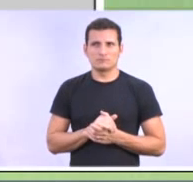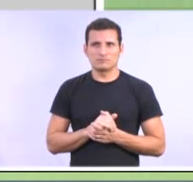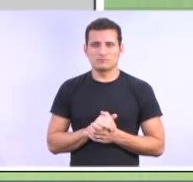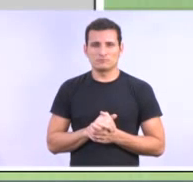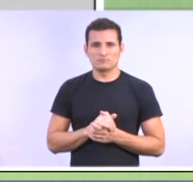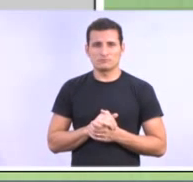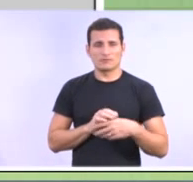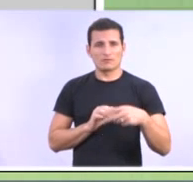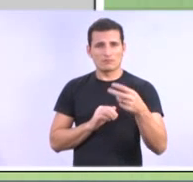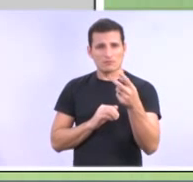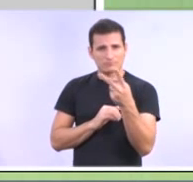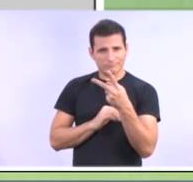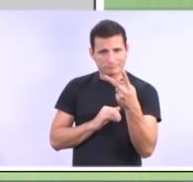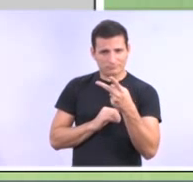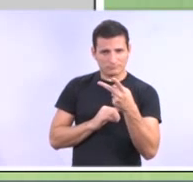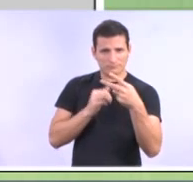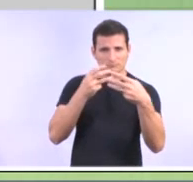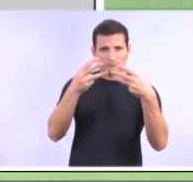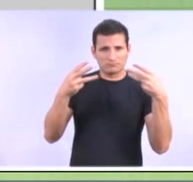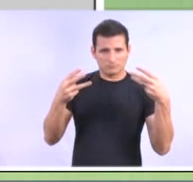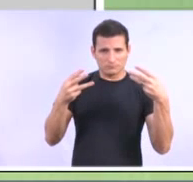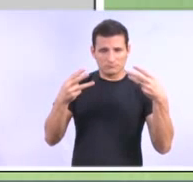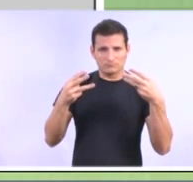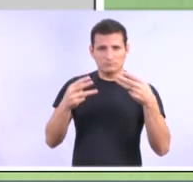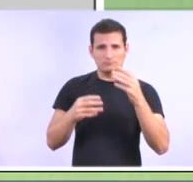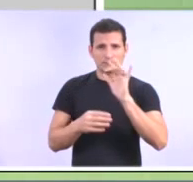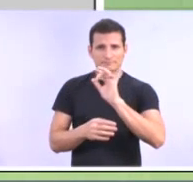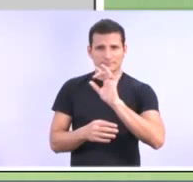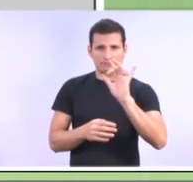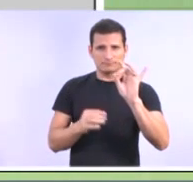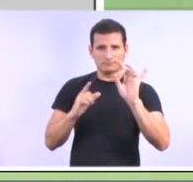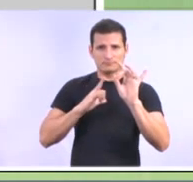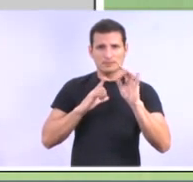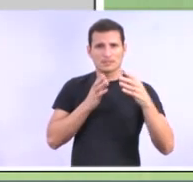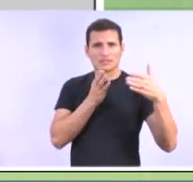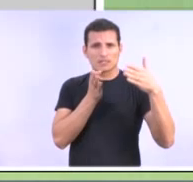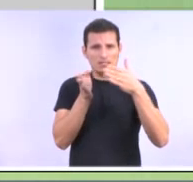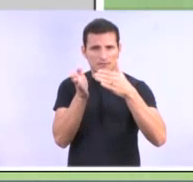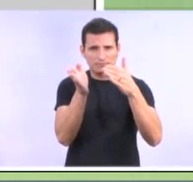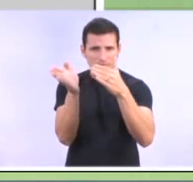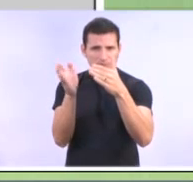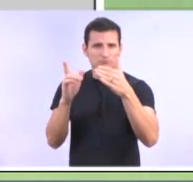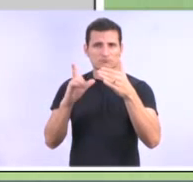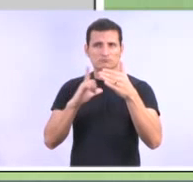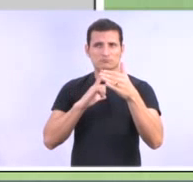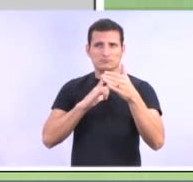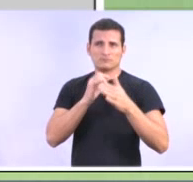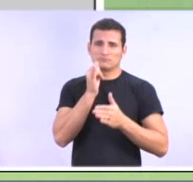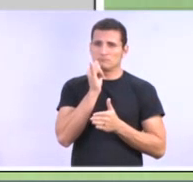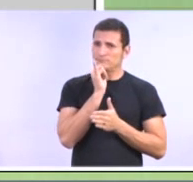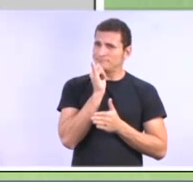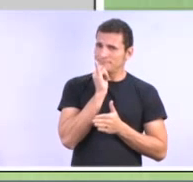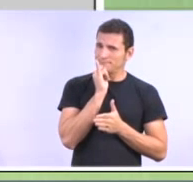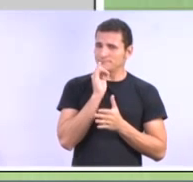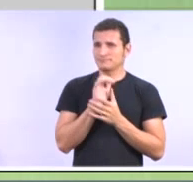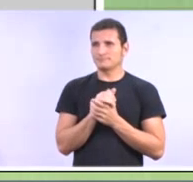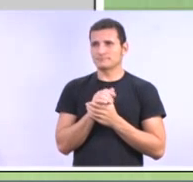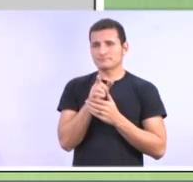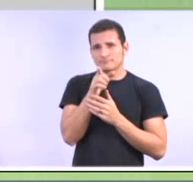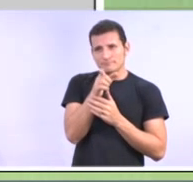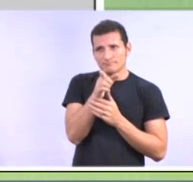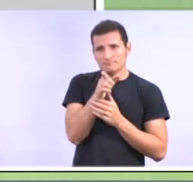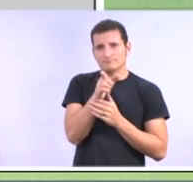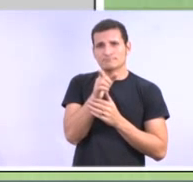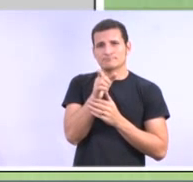essas duas redes, elas cada uma tem um caminho inicialmente, né, que seria, por exemplo, este